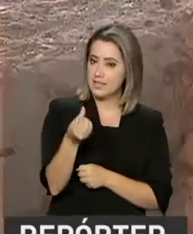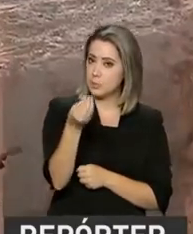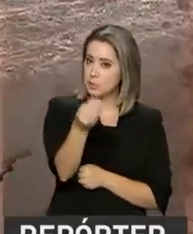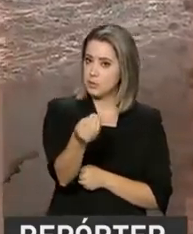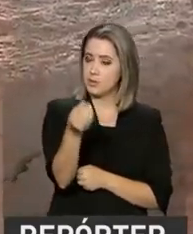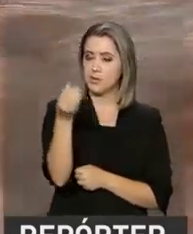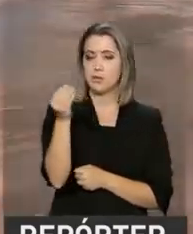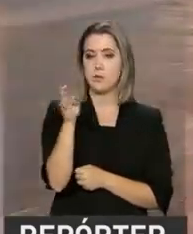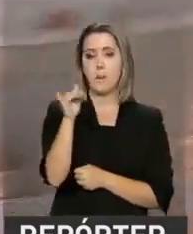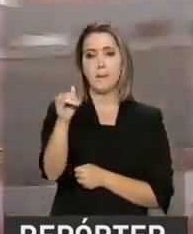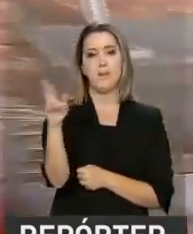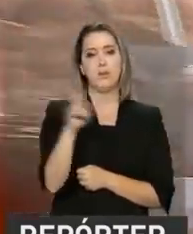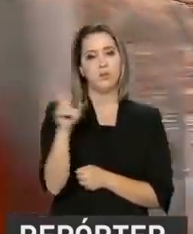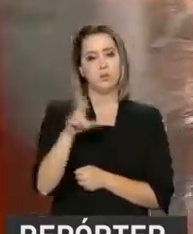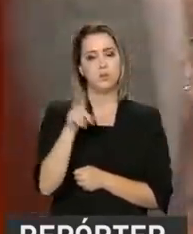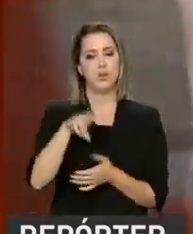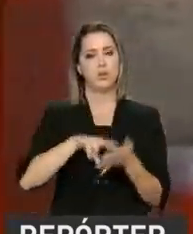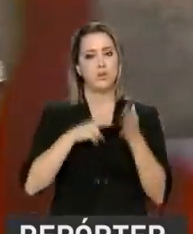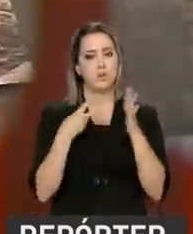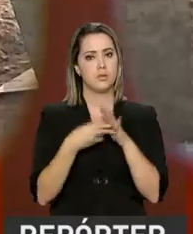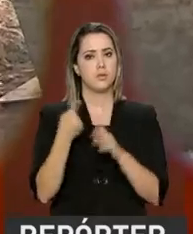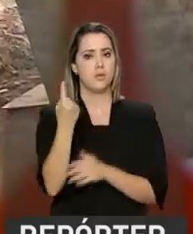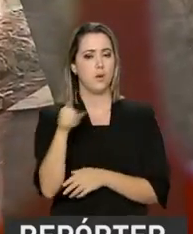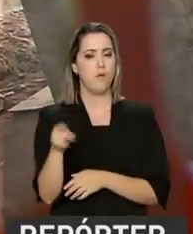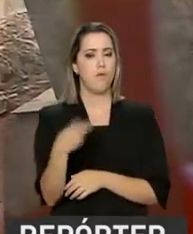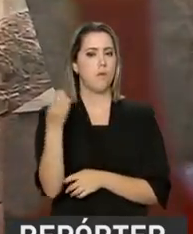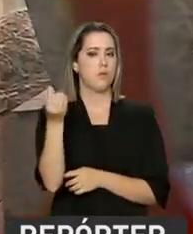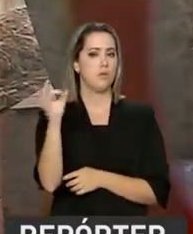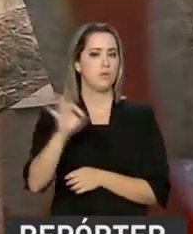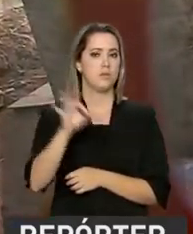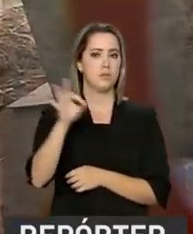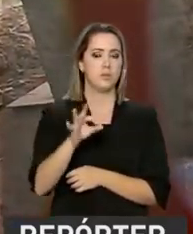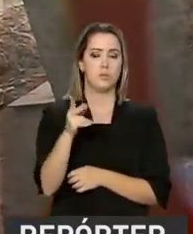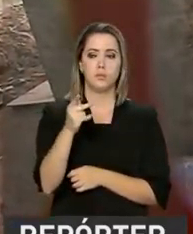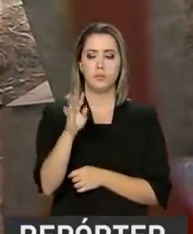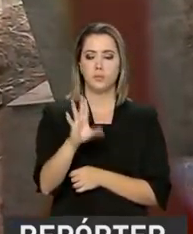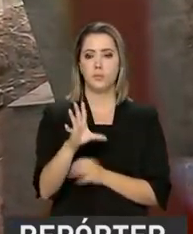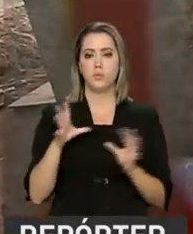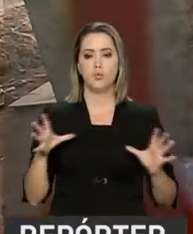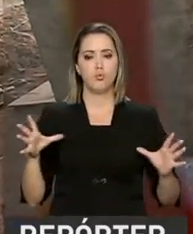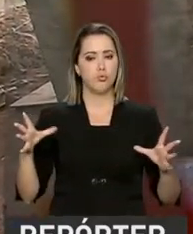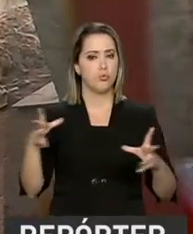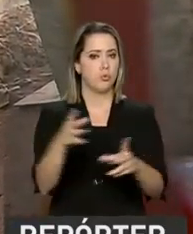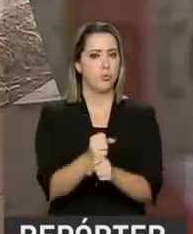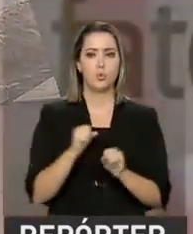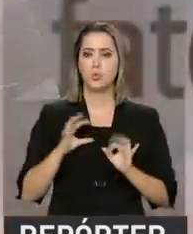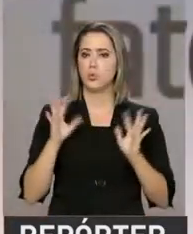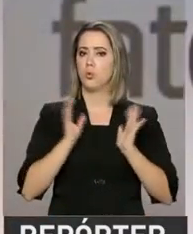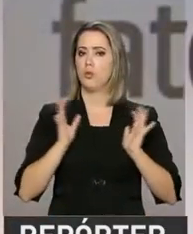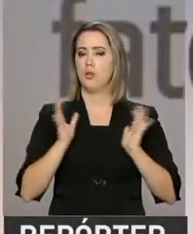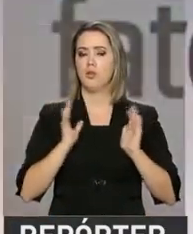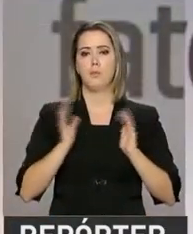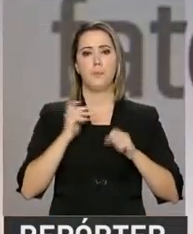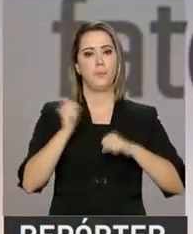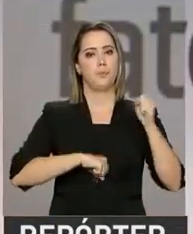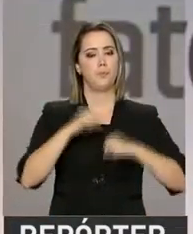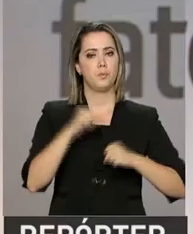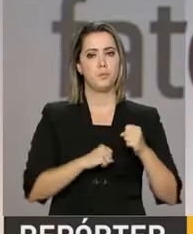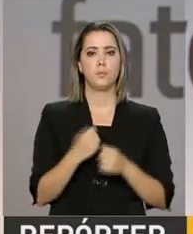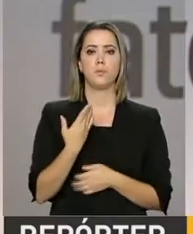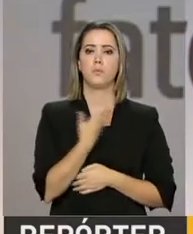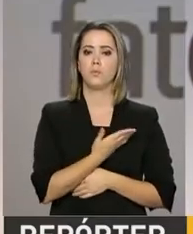o equivalente a 1,6% do PIB, a soma de todas as riquezas e serviços produzidos pelo país. Nós temos o